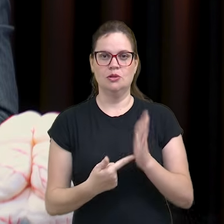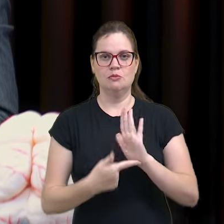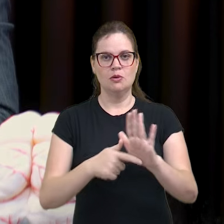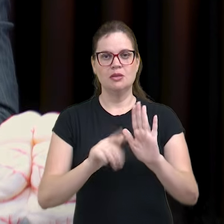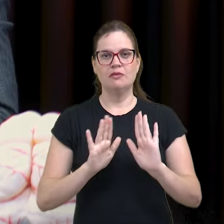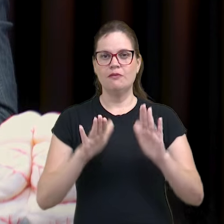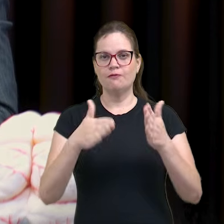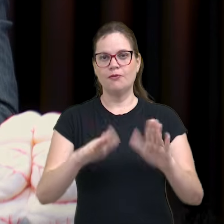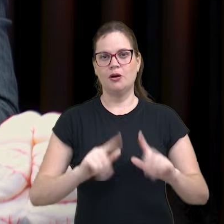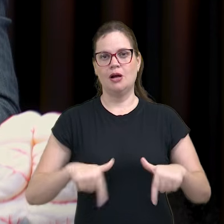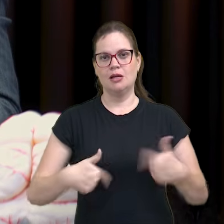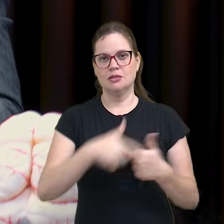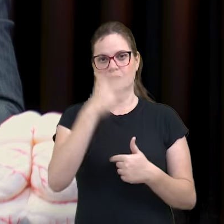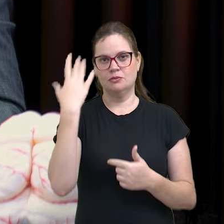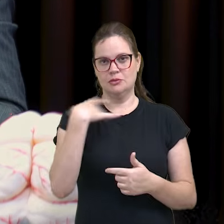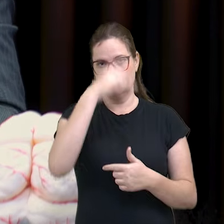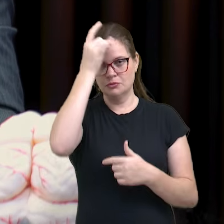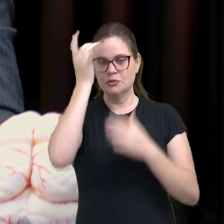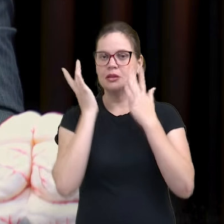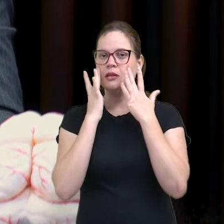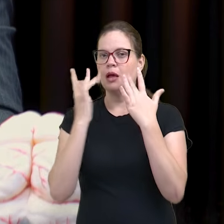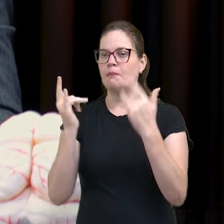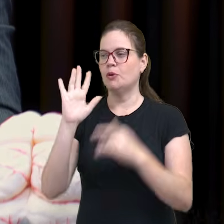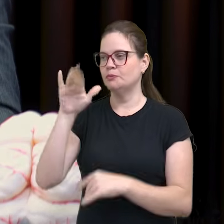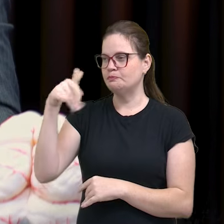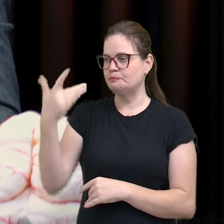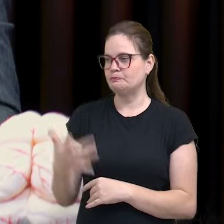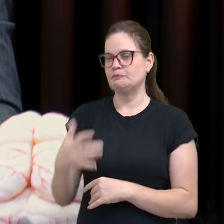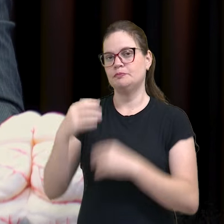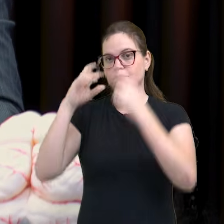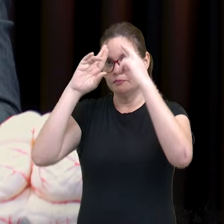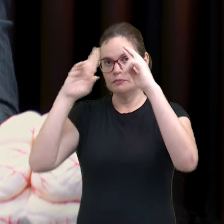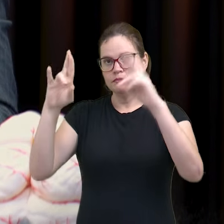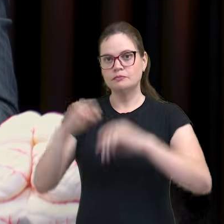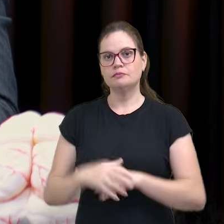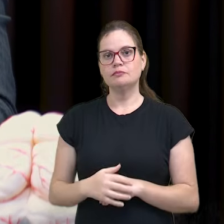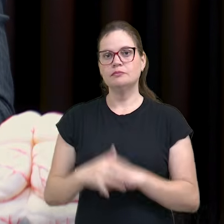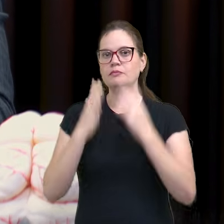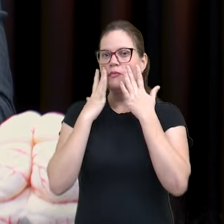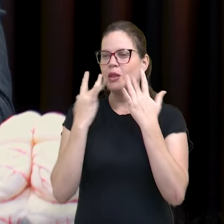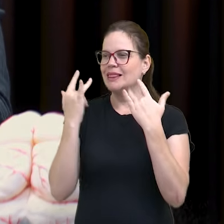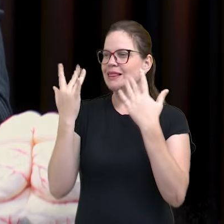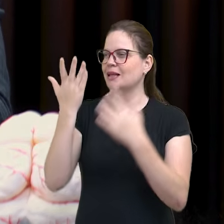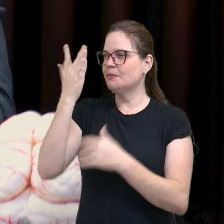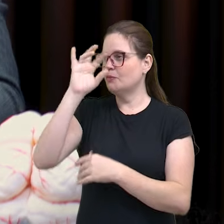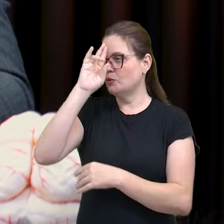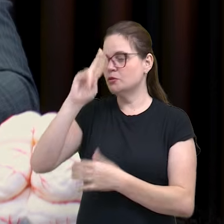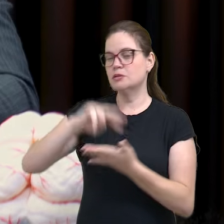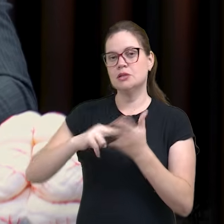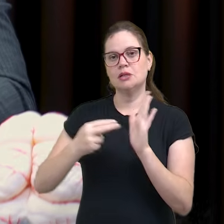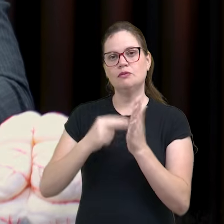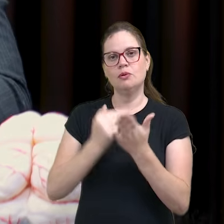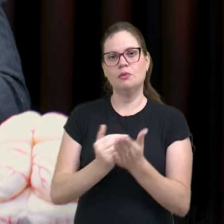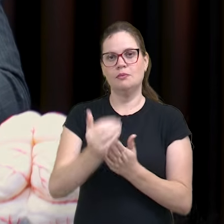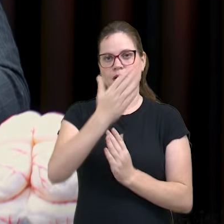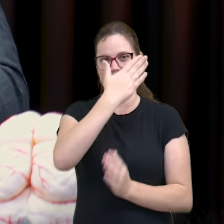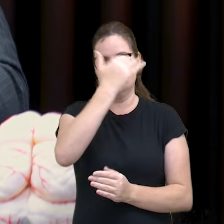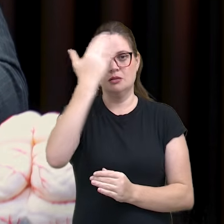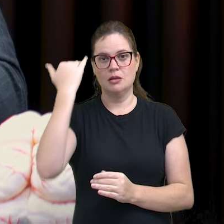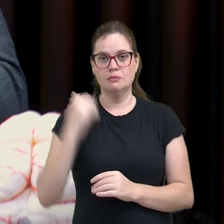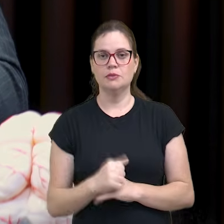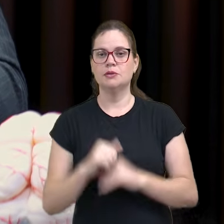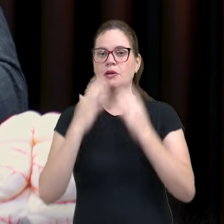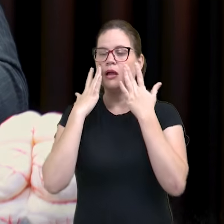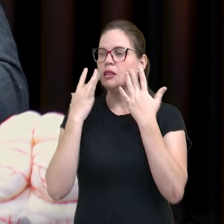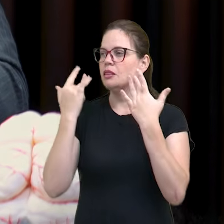Isaías, esse é uma ênfase do Espírito Santo. E o temor aqui é a reverência. E nós sabemos que o temor ao